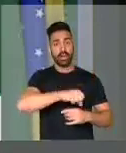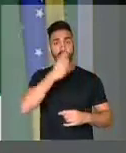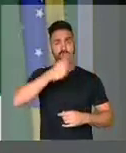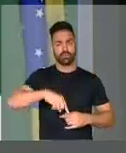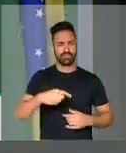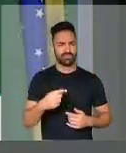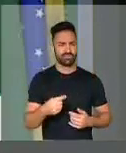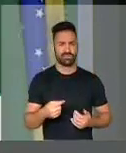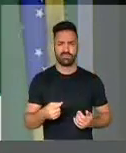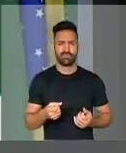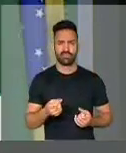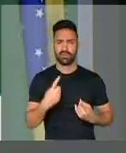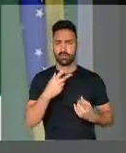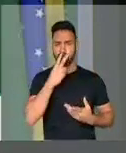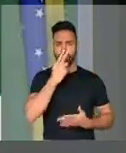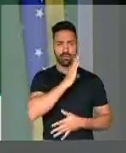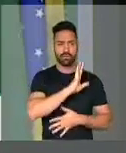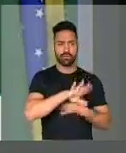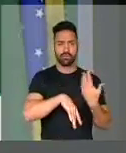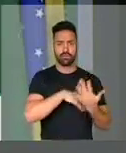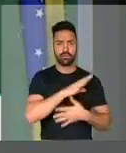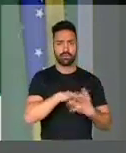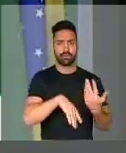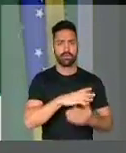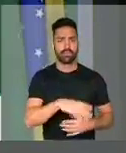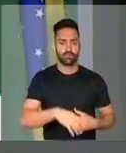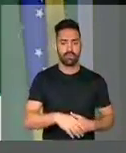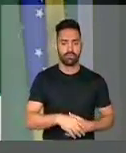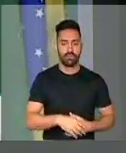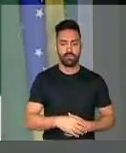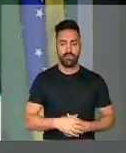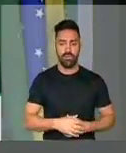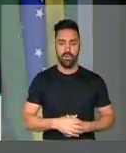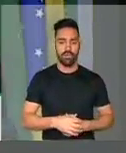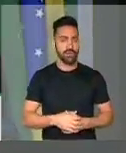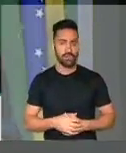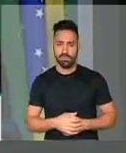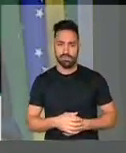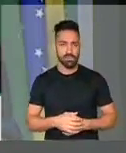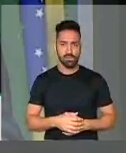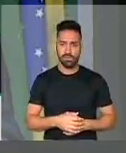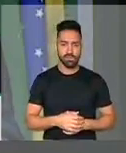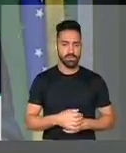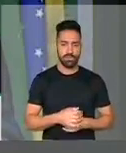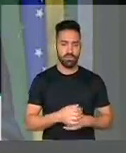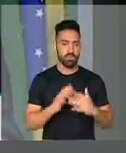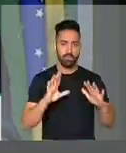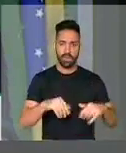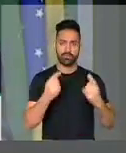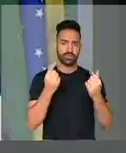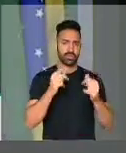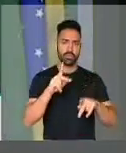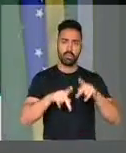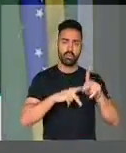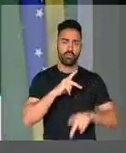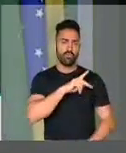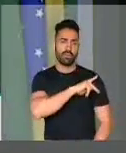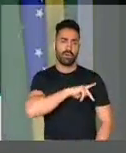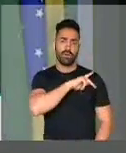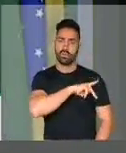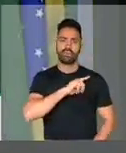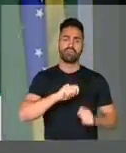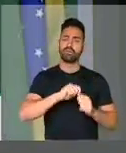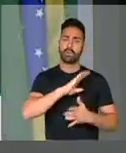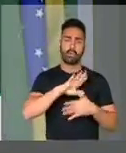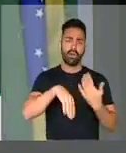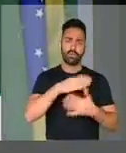tornando-se uma verdadeira zorra total com o dinheiro do povo do Piauí. Eu quero fazer